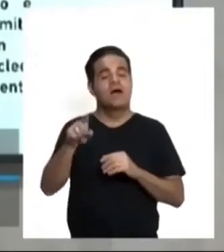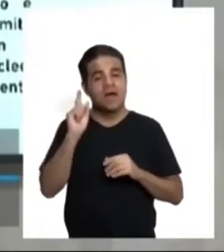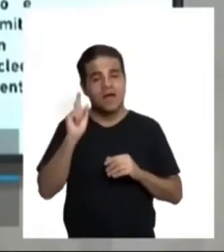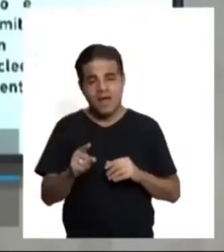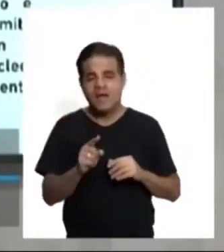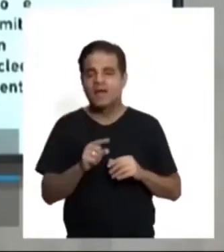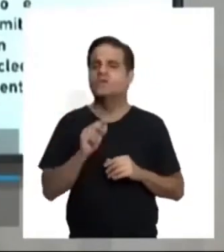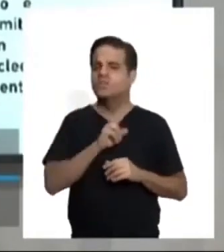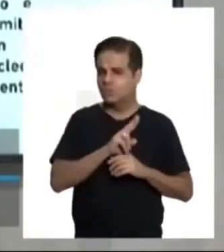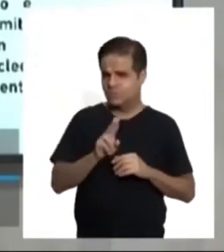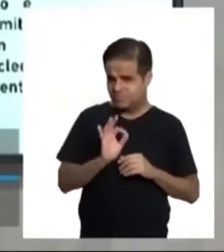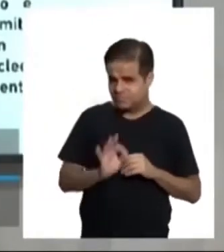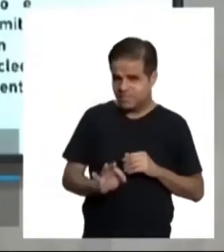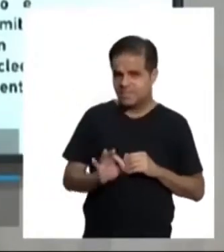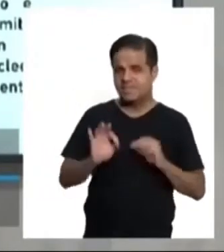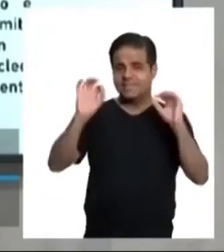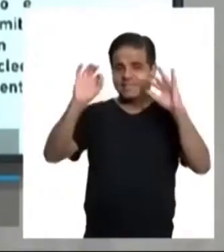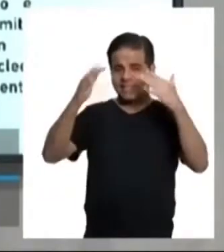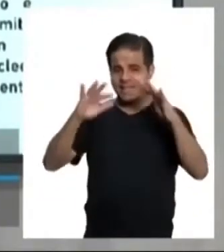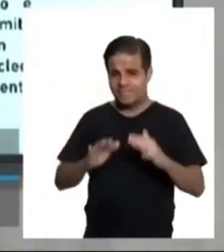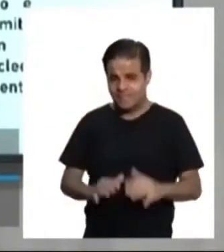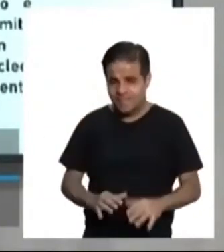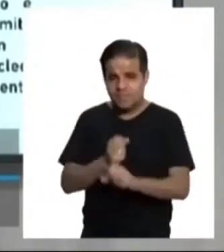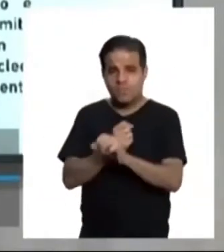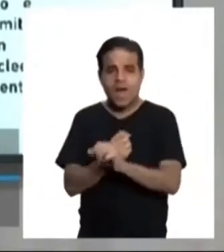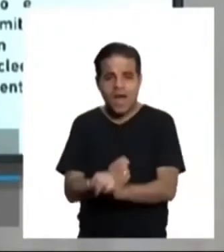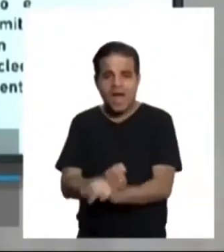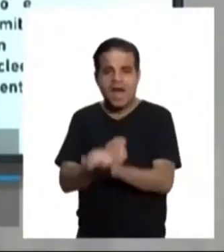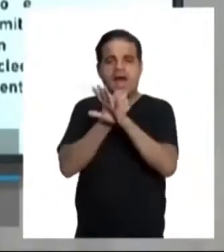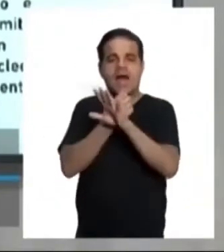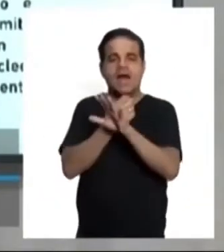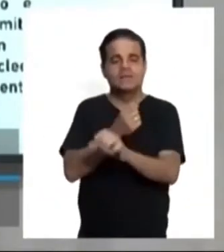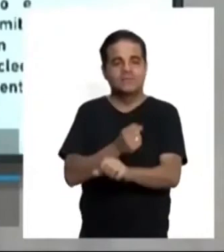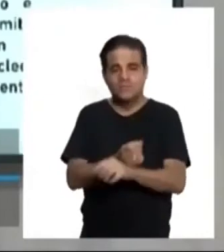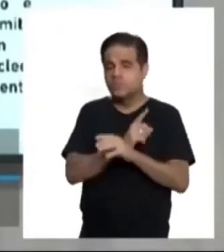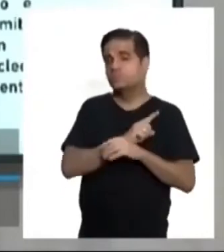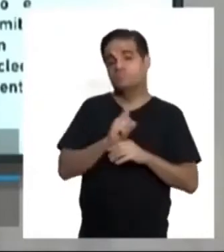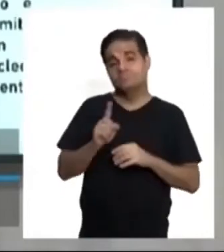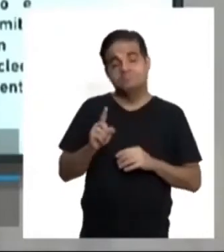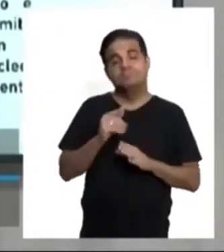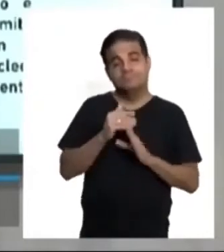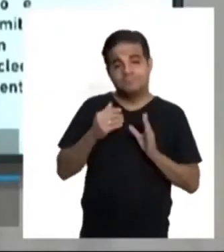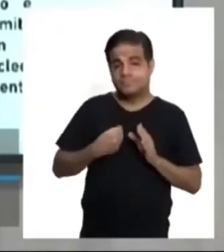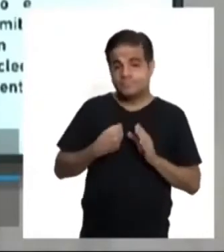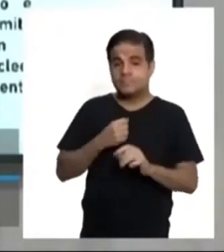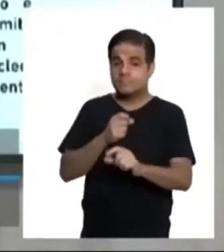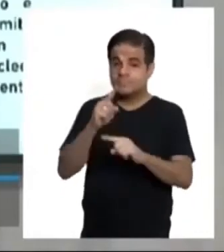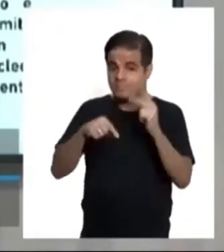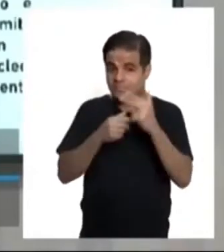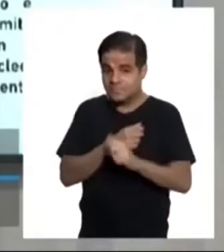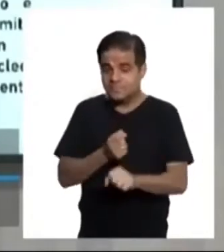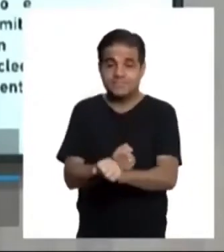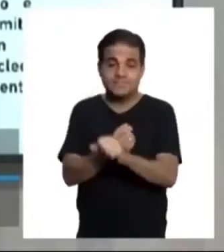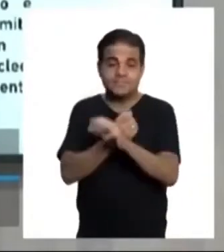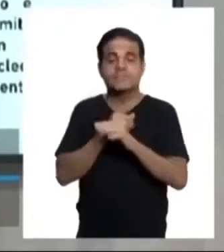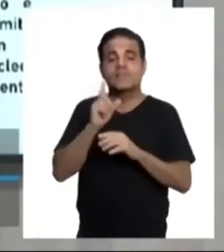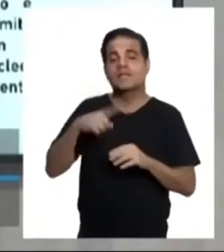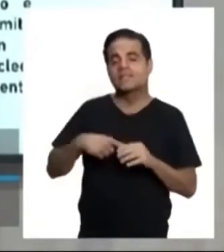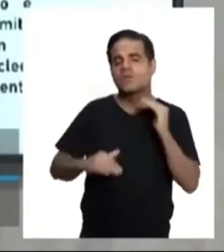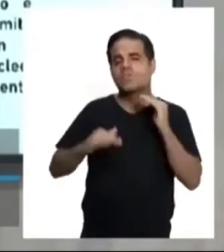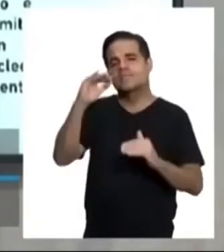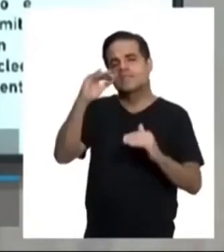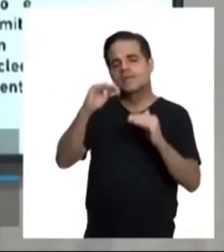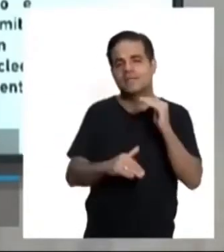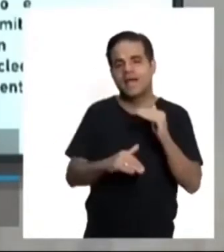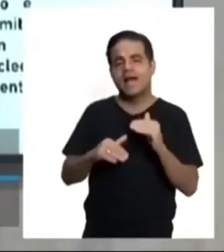E isso chama decaimento radioativo, ou então meia-vida. Então, o elemento radioativo é um elemento que tem uma